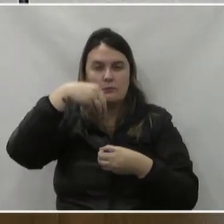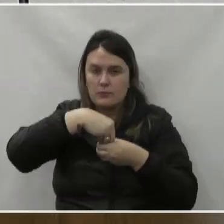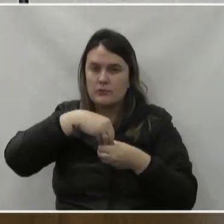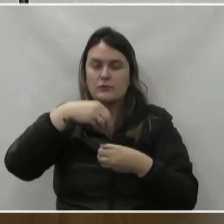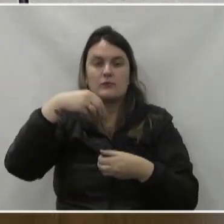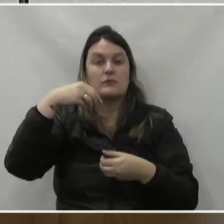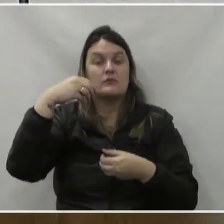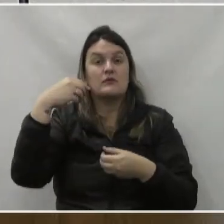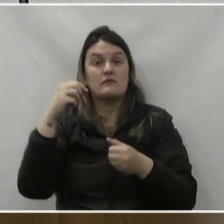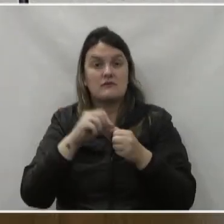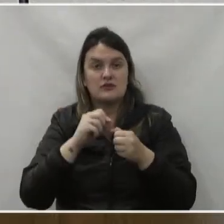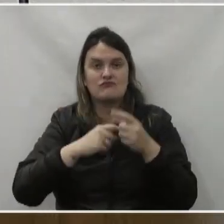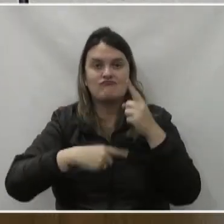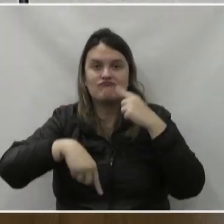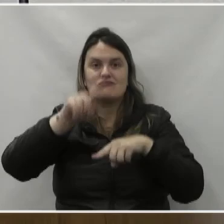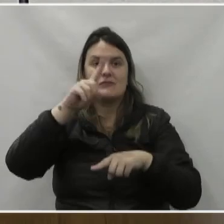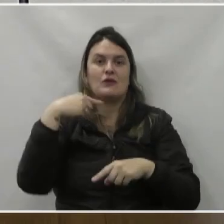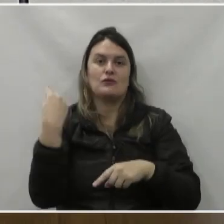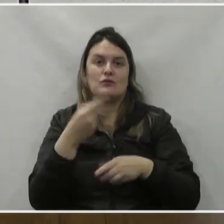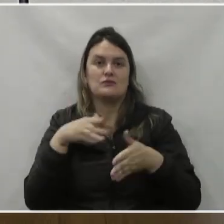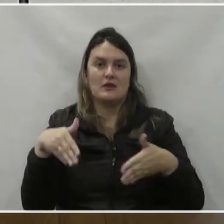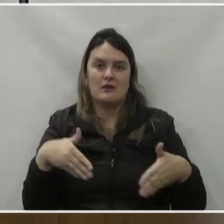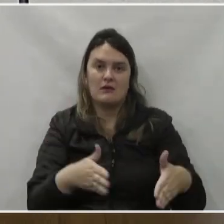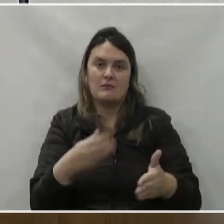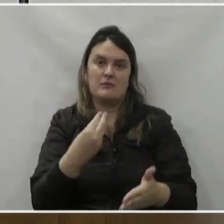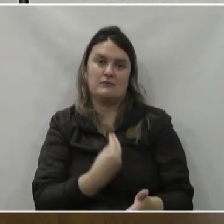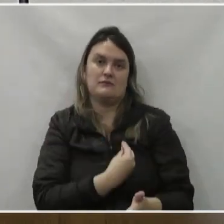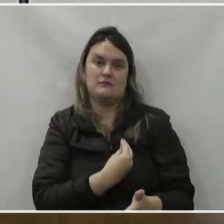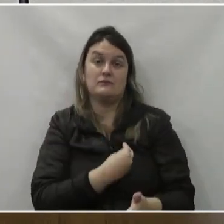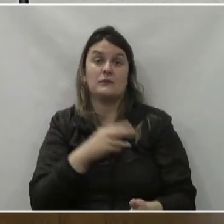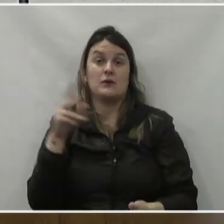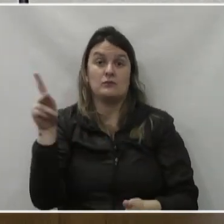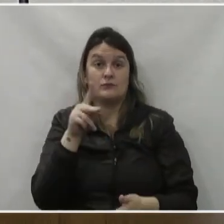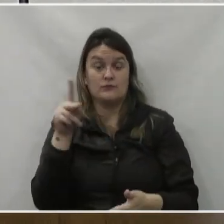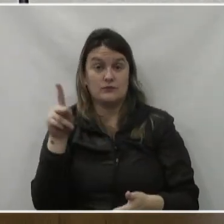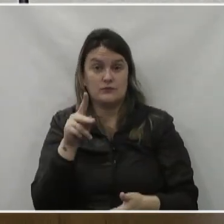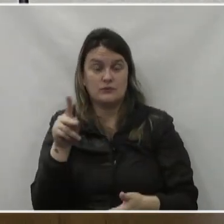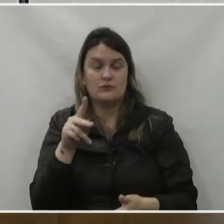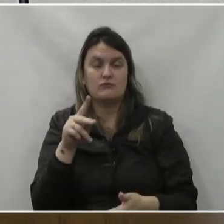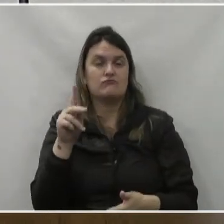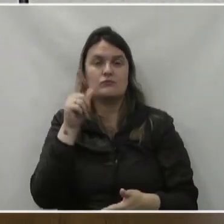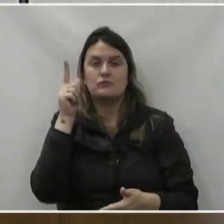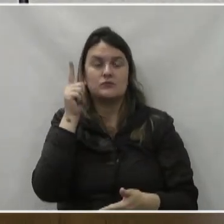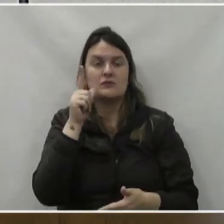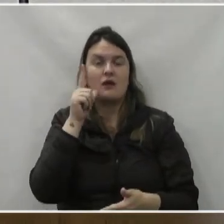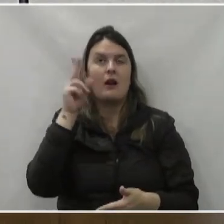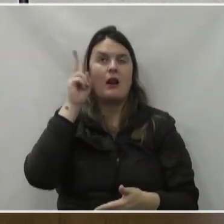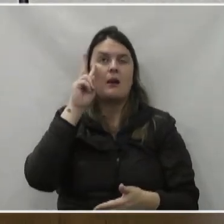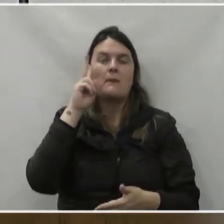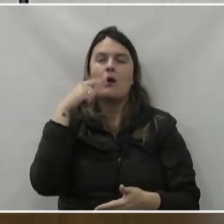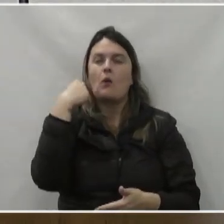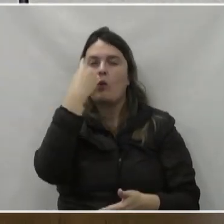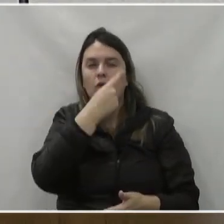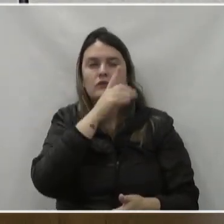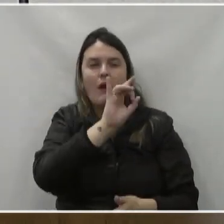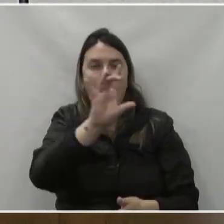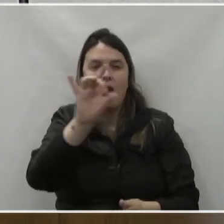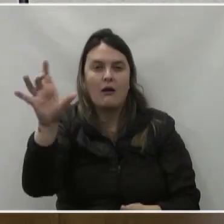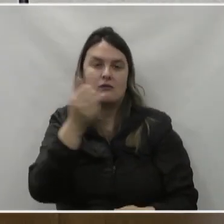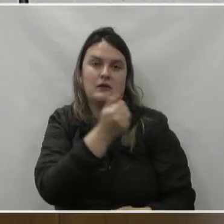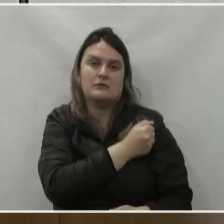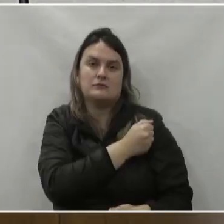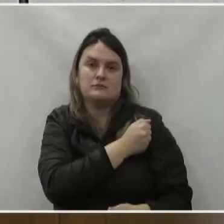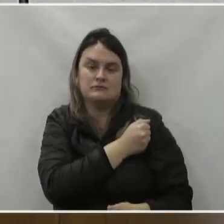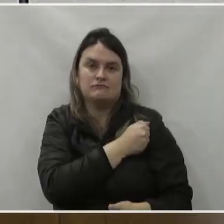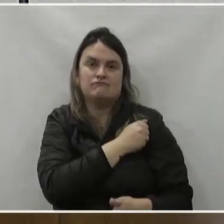e fizeram a diferença em nossa trajetória. O professor não consegue se lembrar do rosto de cada um dos seus